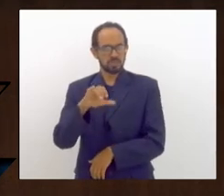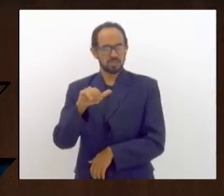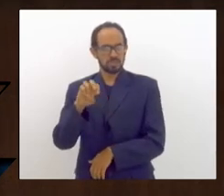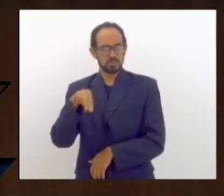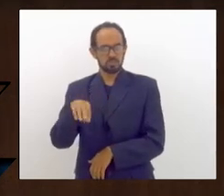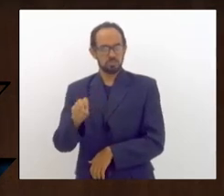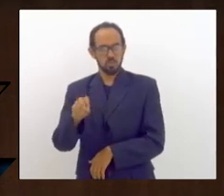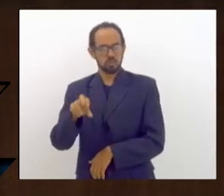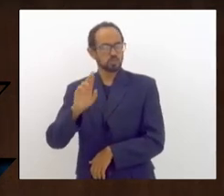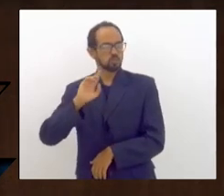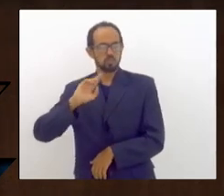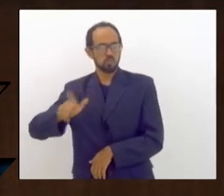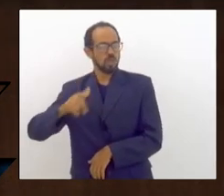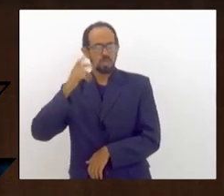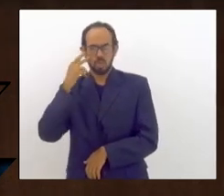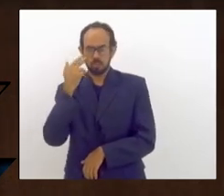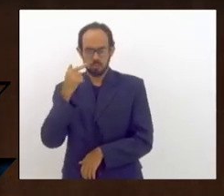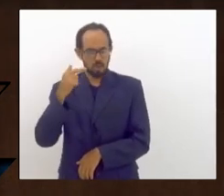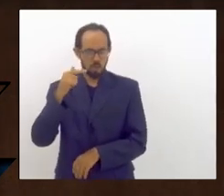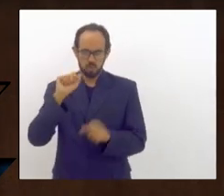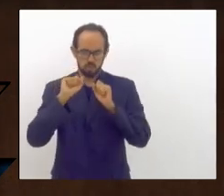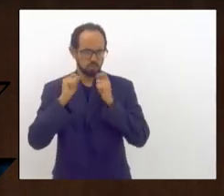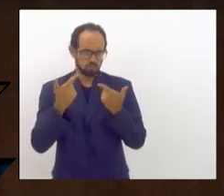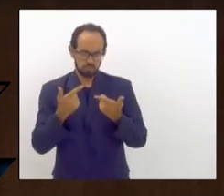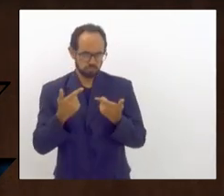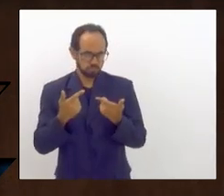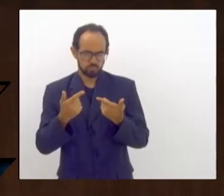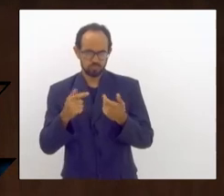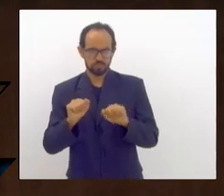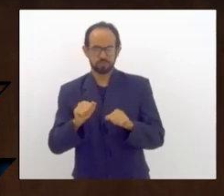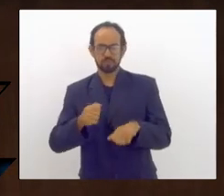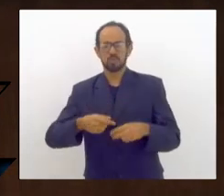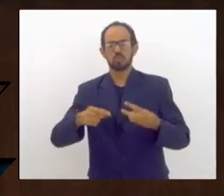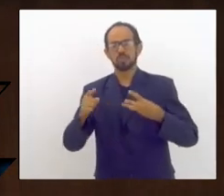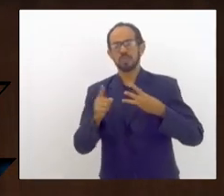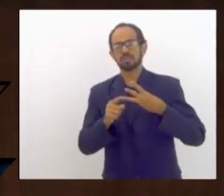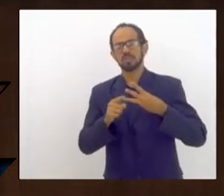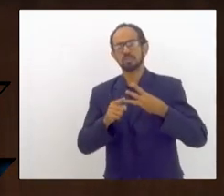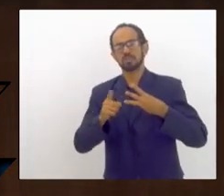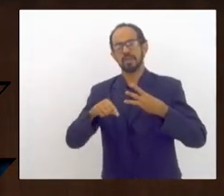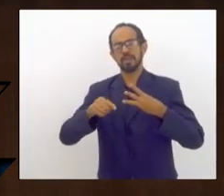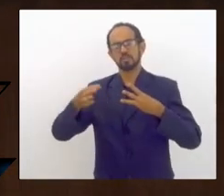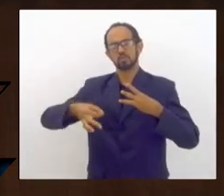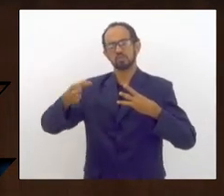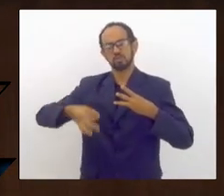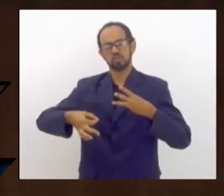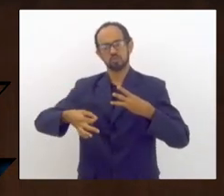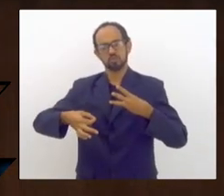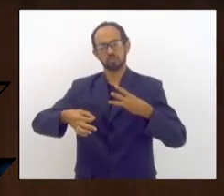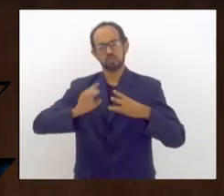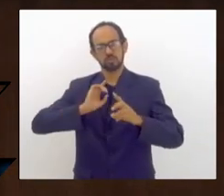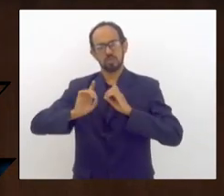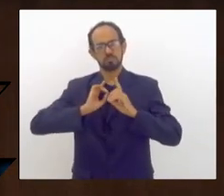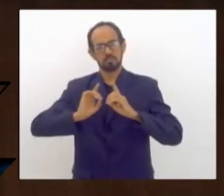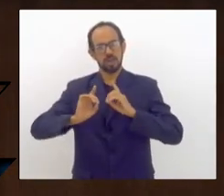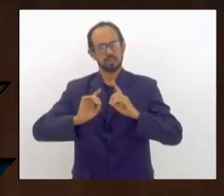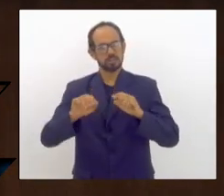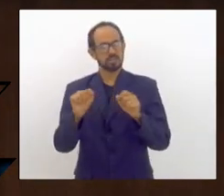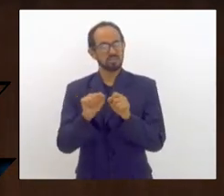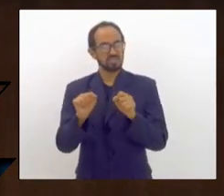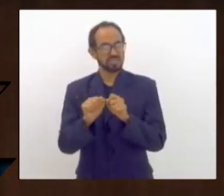esse parlamento. Né? A terceira dimensão é a dimensão jurídica, que aí o debate está sendo mal feito, mais uma